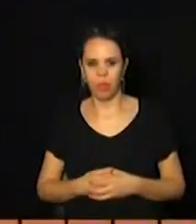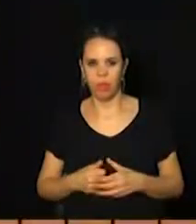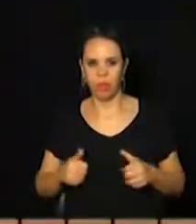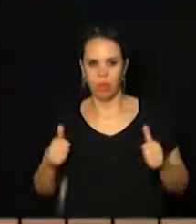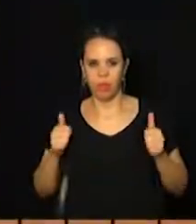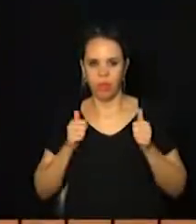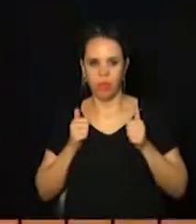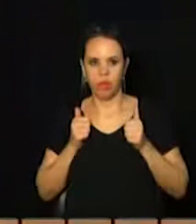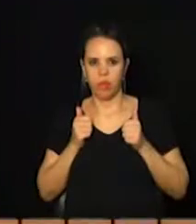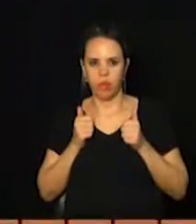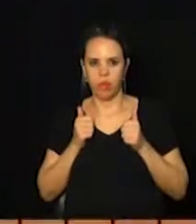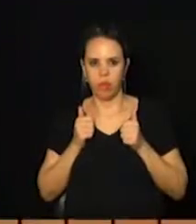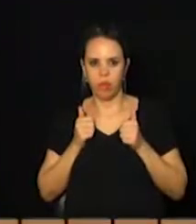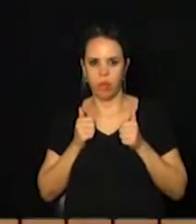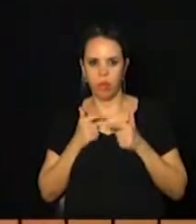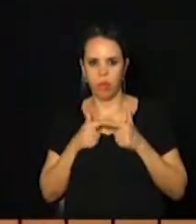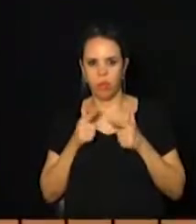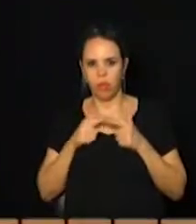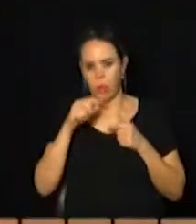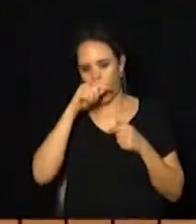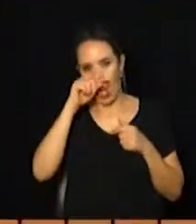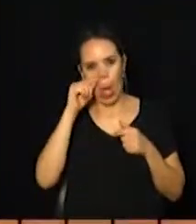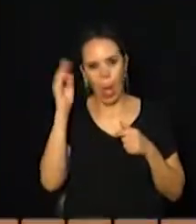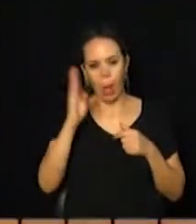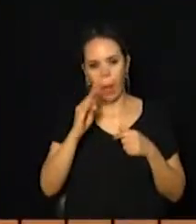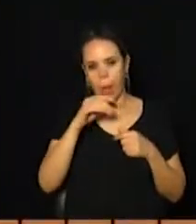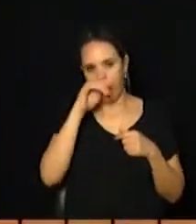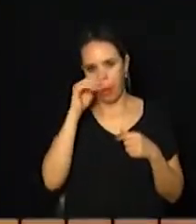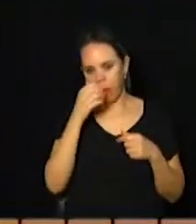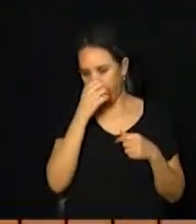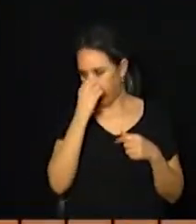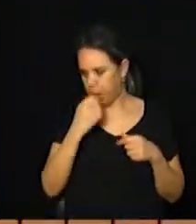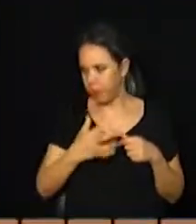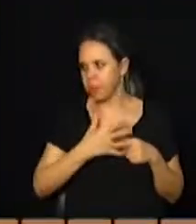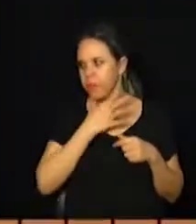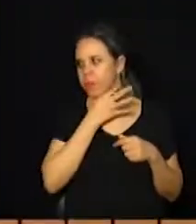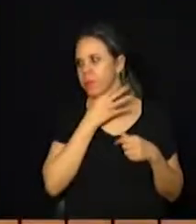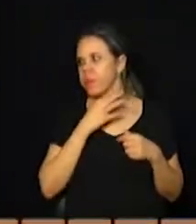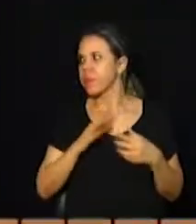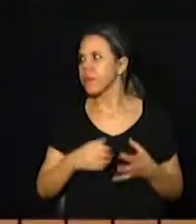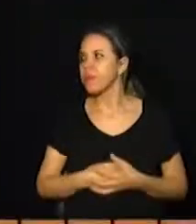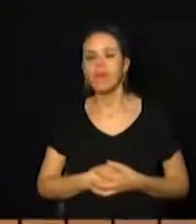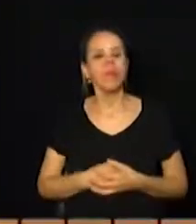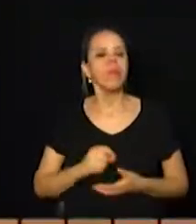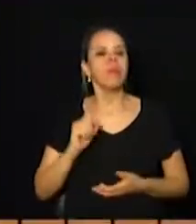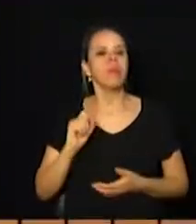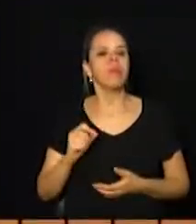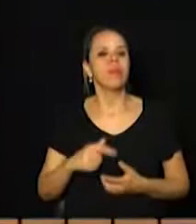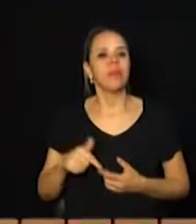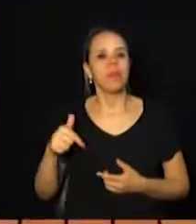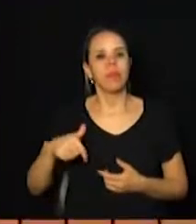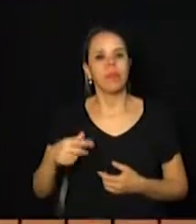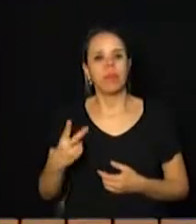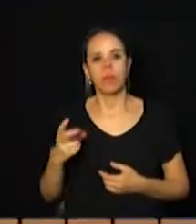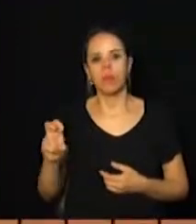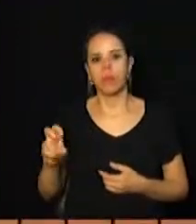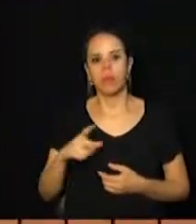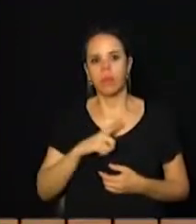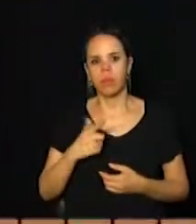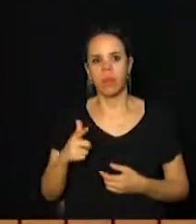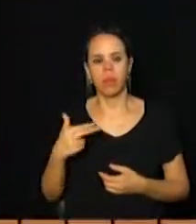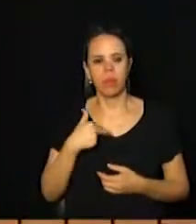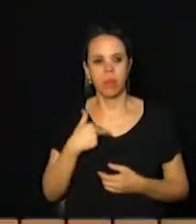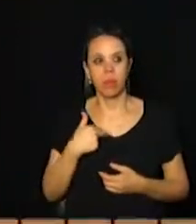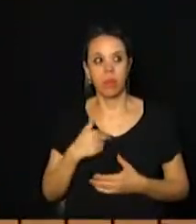desempregado e na situação que se encontra o nosso país porta que que é isso nem aqui na 25 não tem